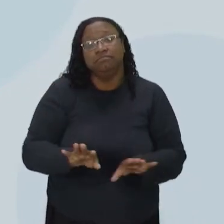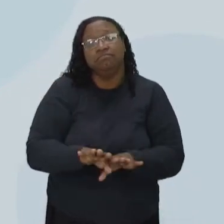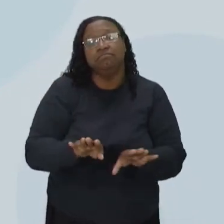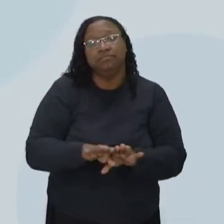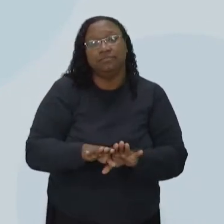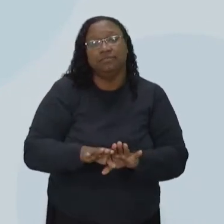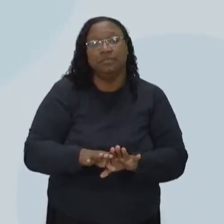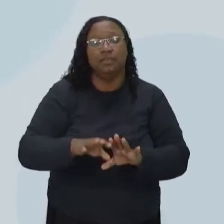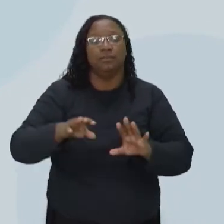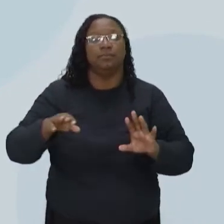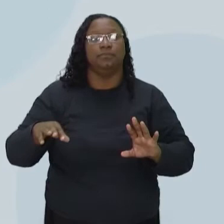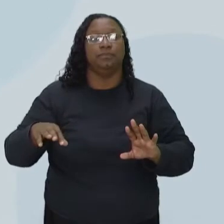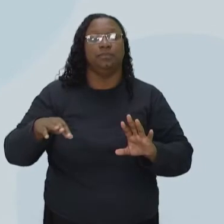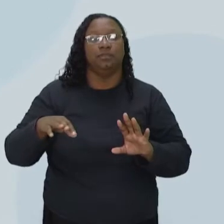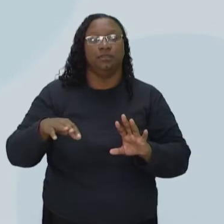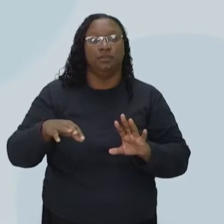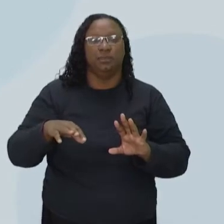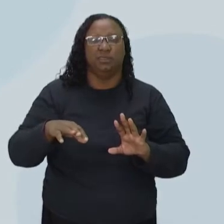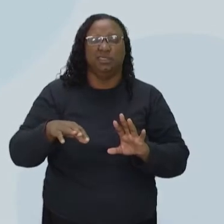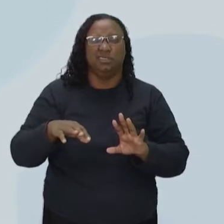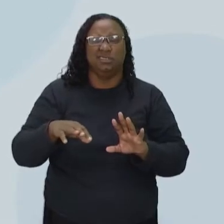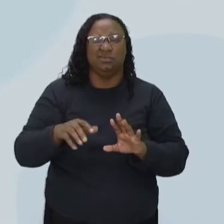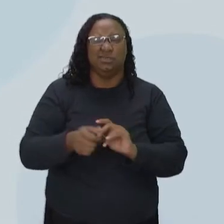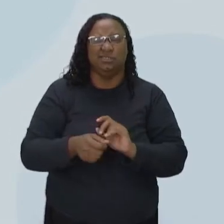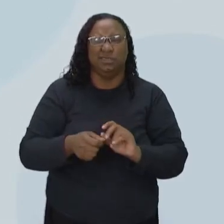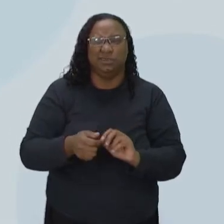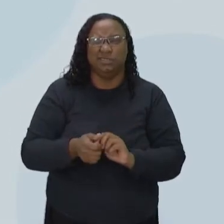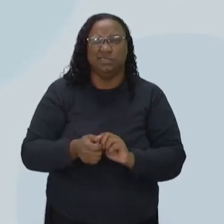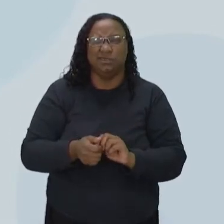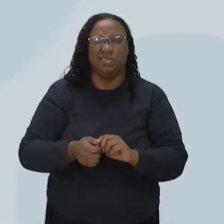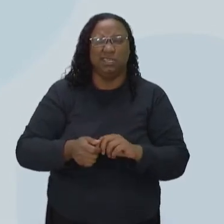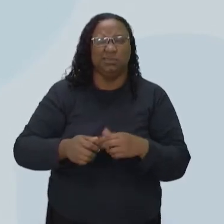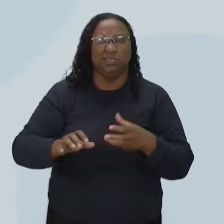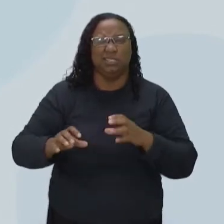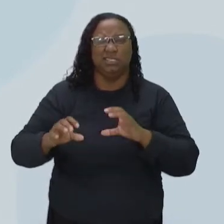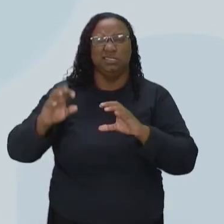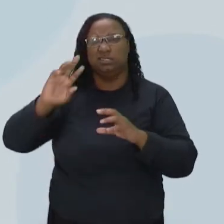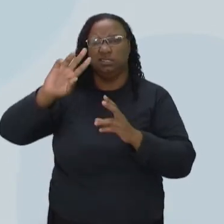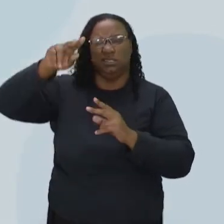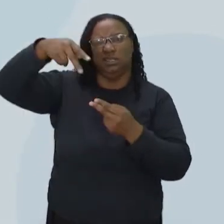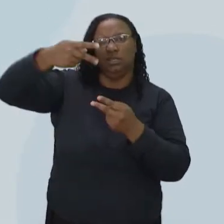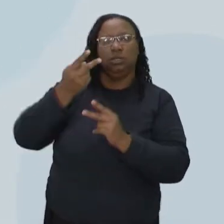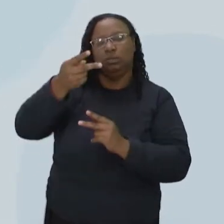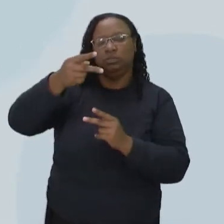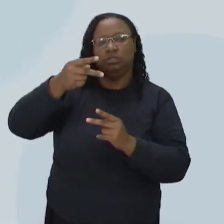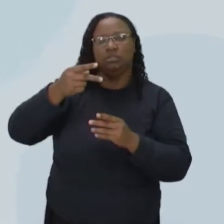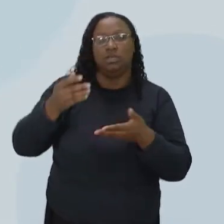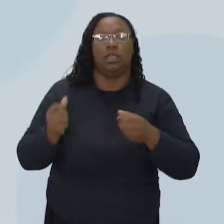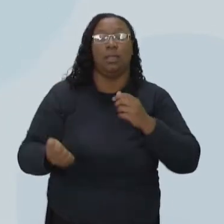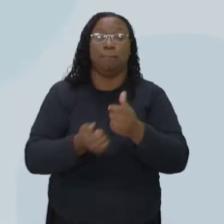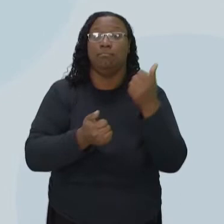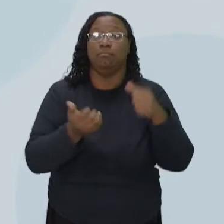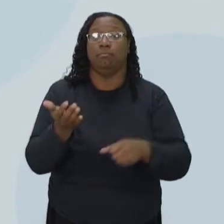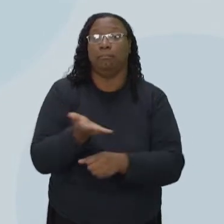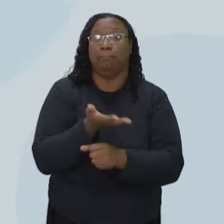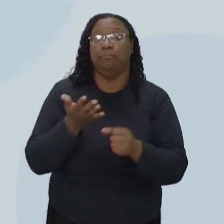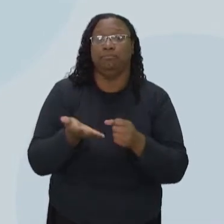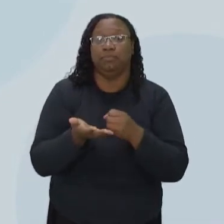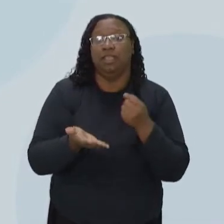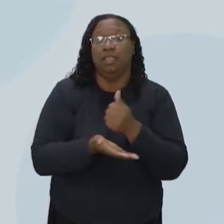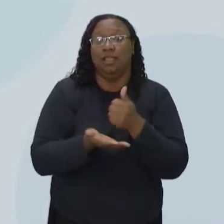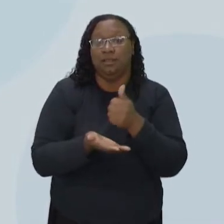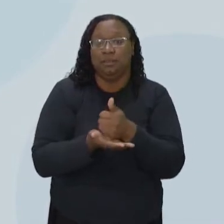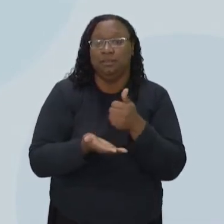ó, de uma potência, tem uma regrinha que é manter a base e somar os expoentes.